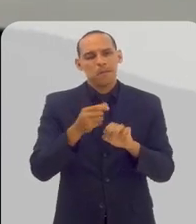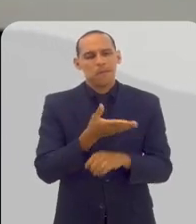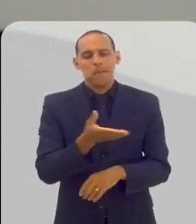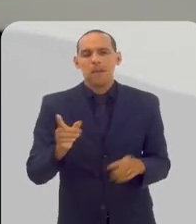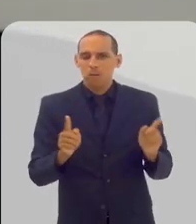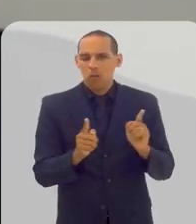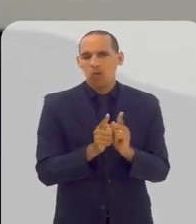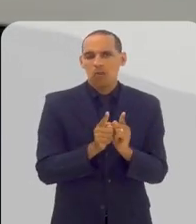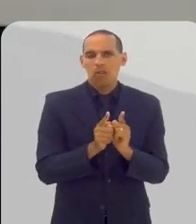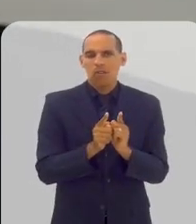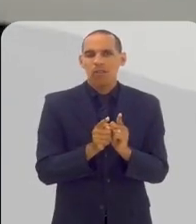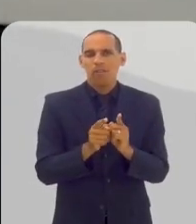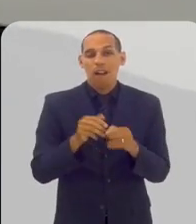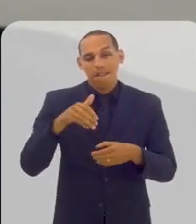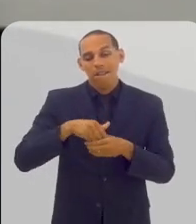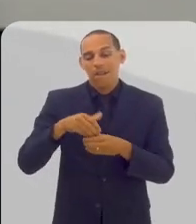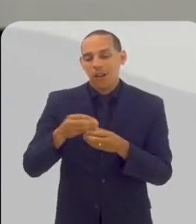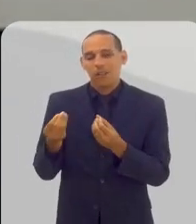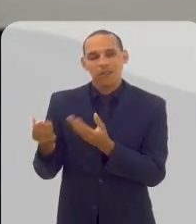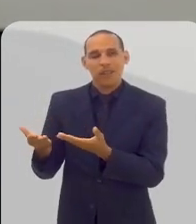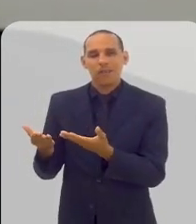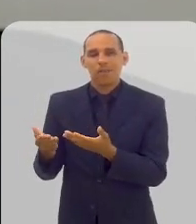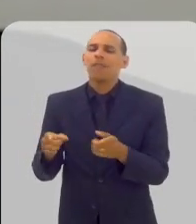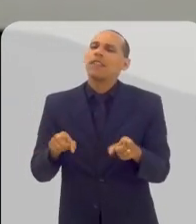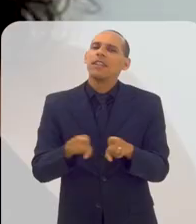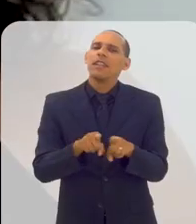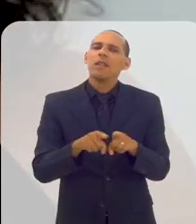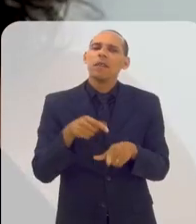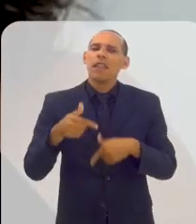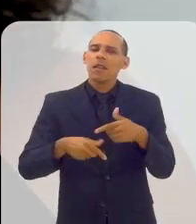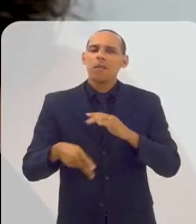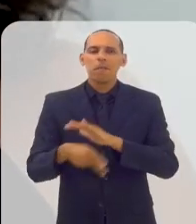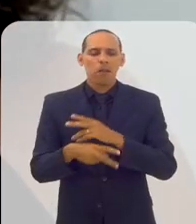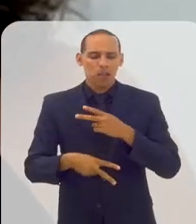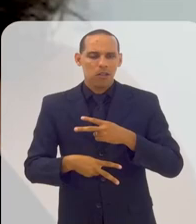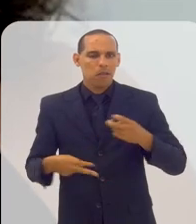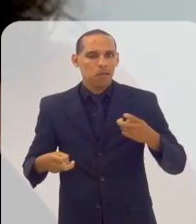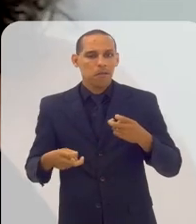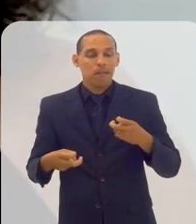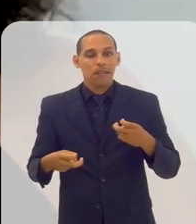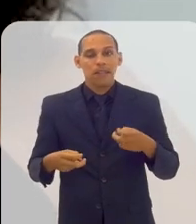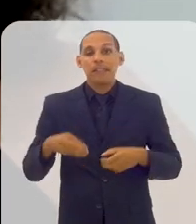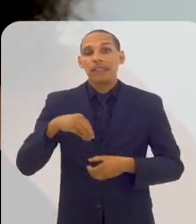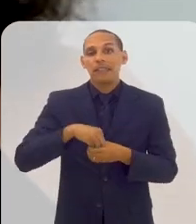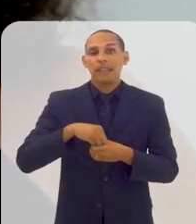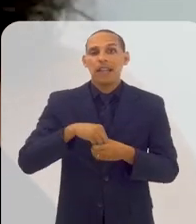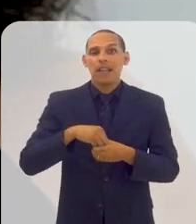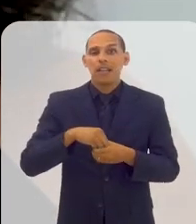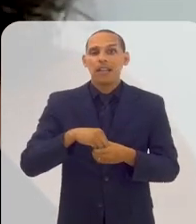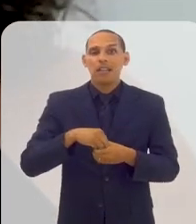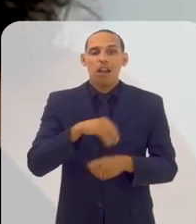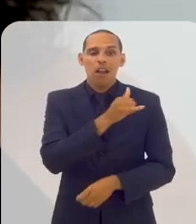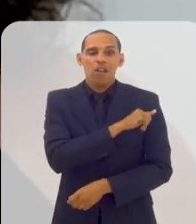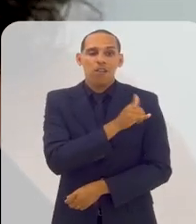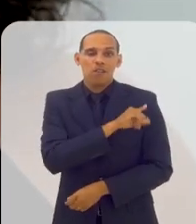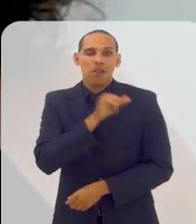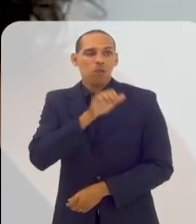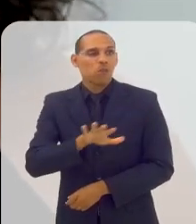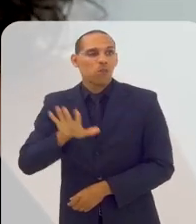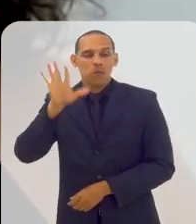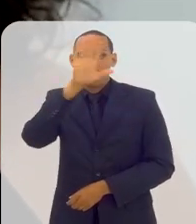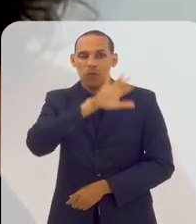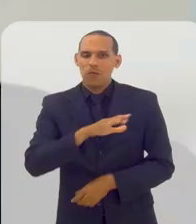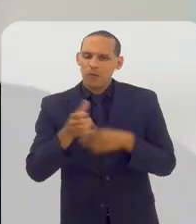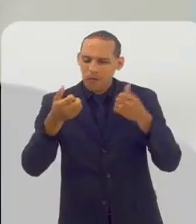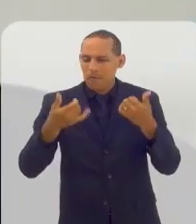empreendedores do Rio de Janeiro vão dar para eles um pouquinho do trabalho do SEBRAE né gratuito em todo o território